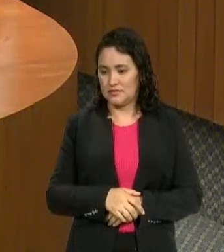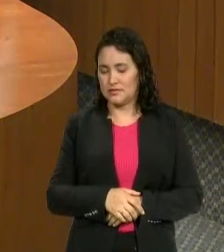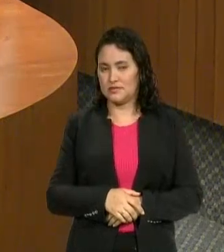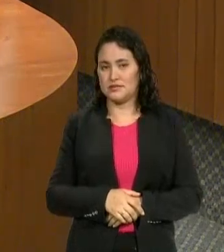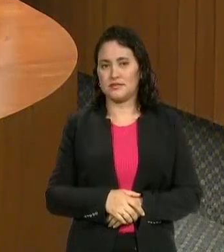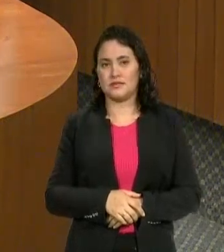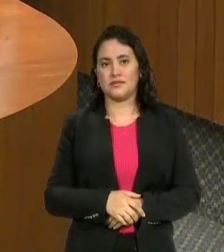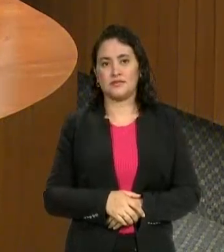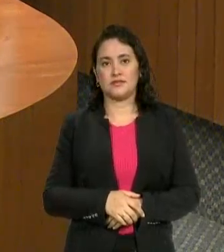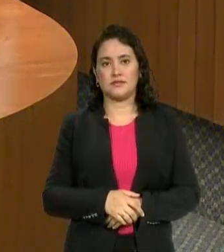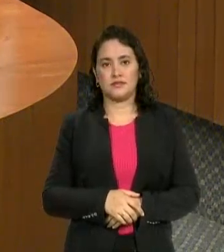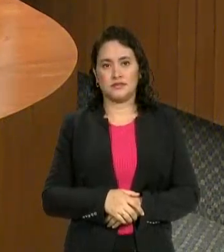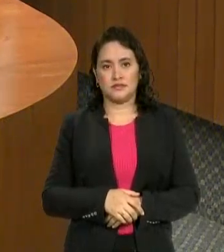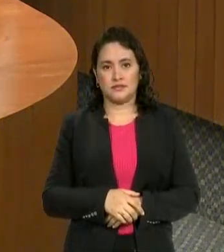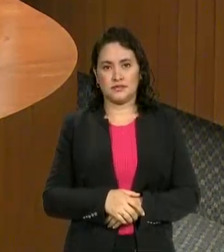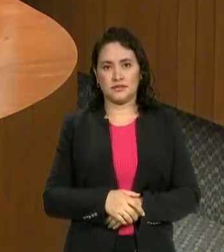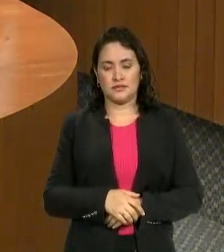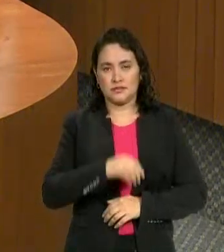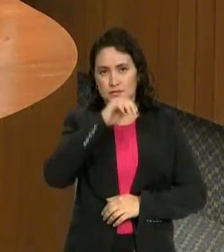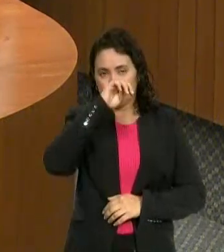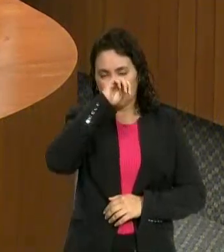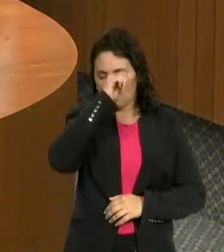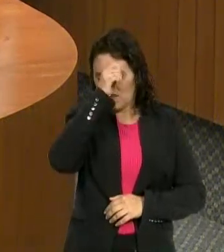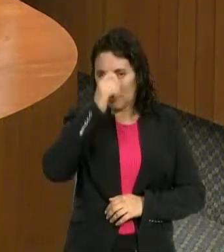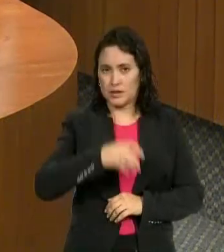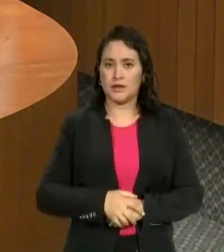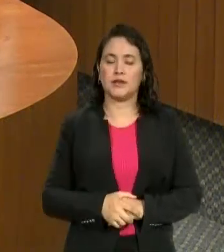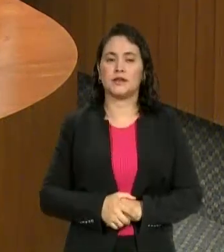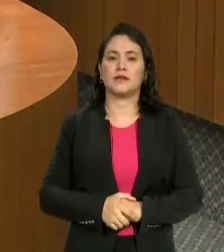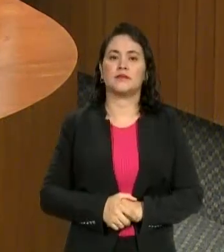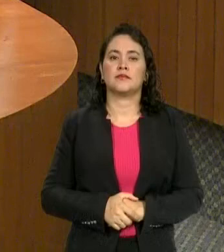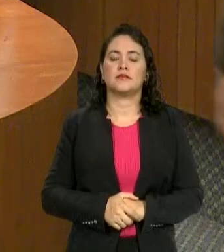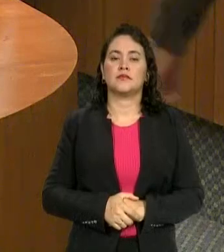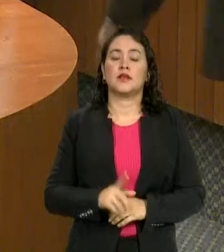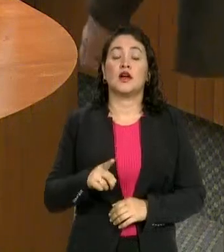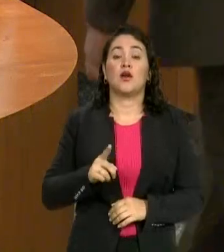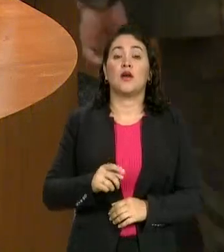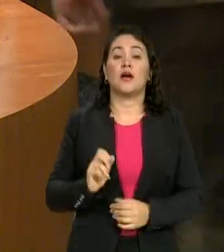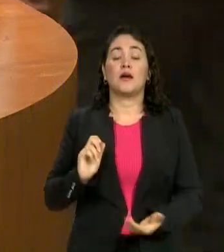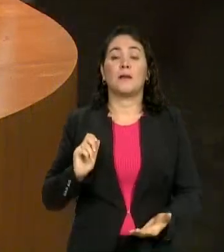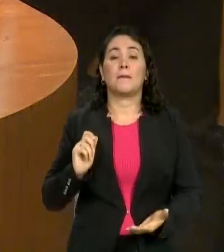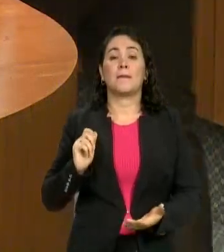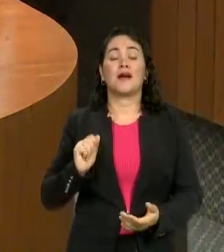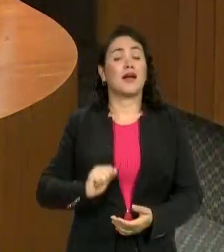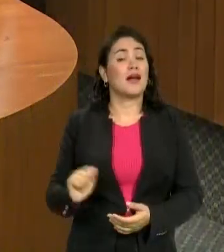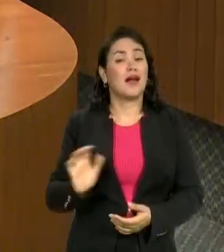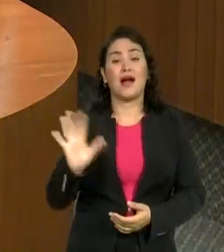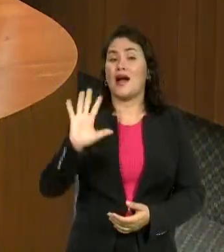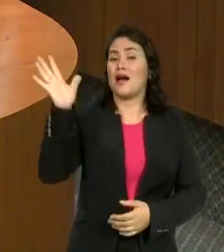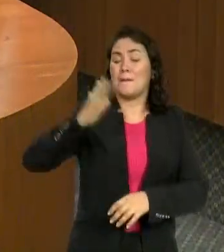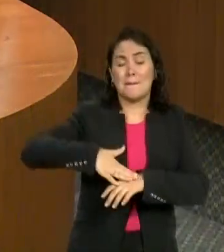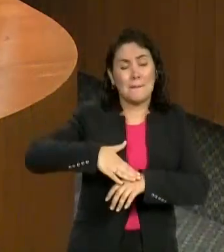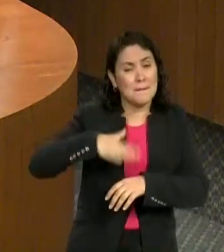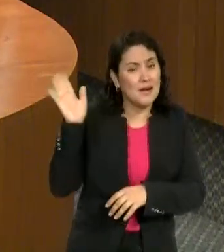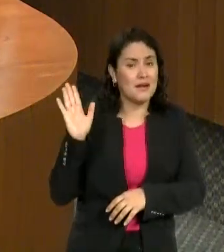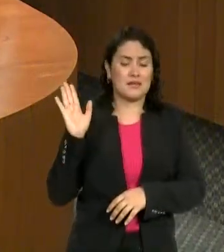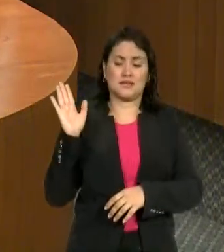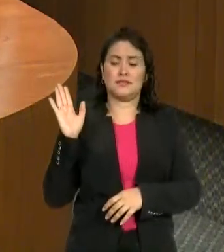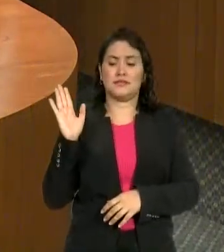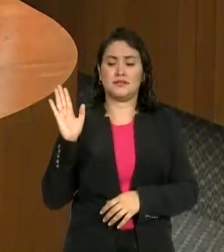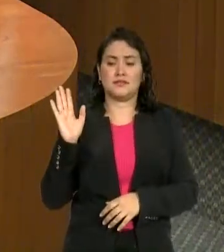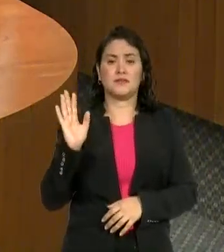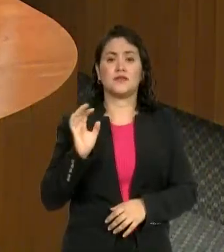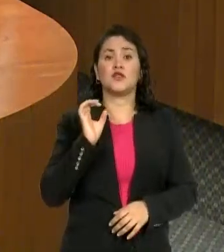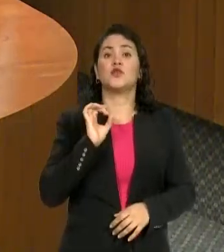Tá. Então, aumentou o custo. Aumentou o custo. Só tem